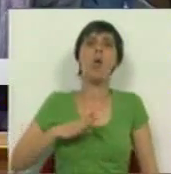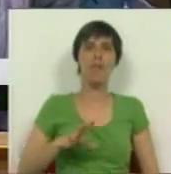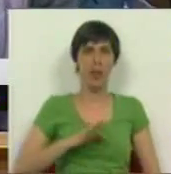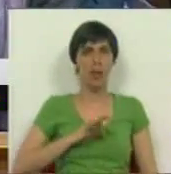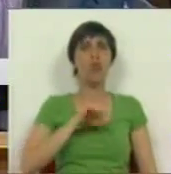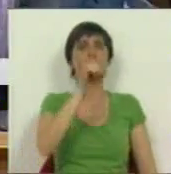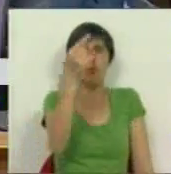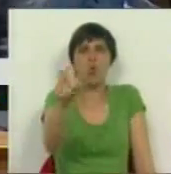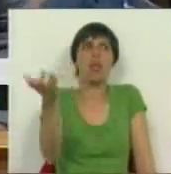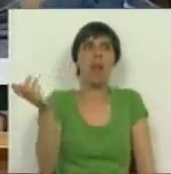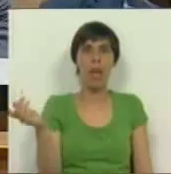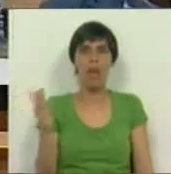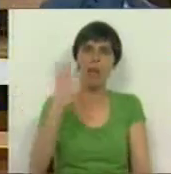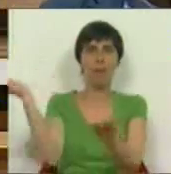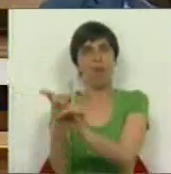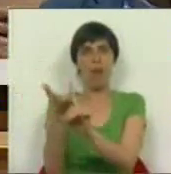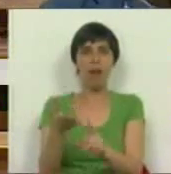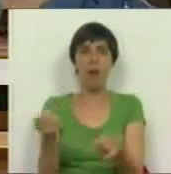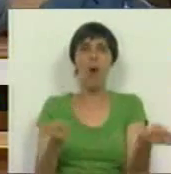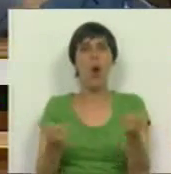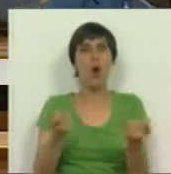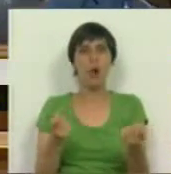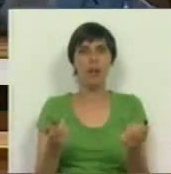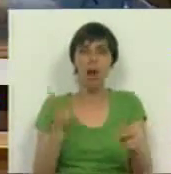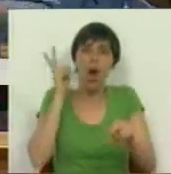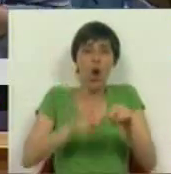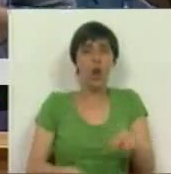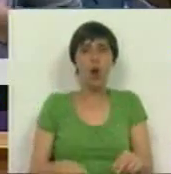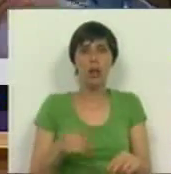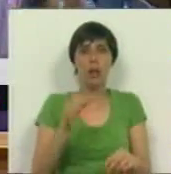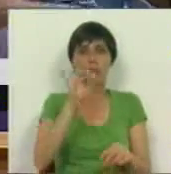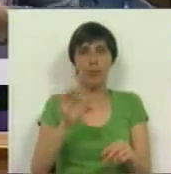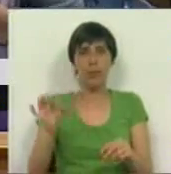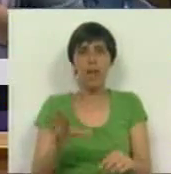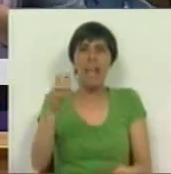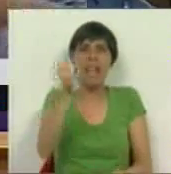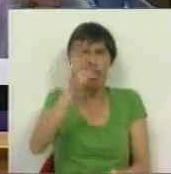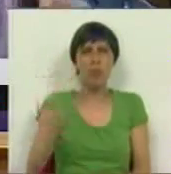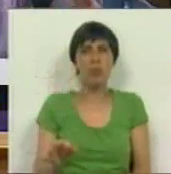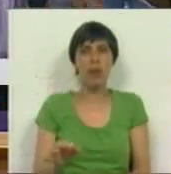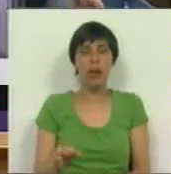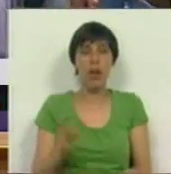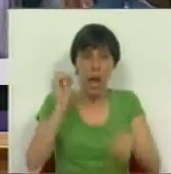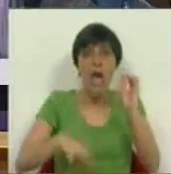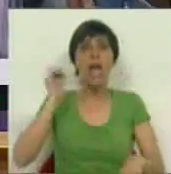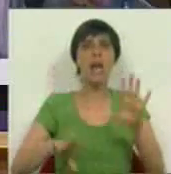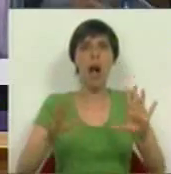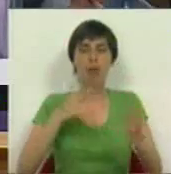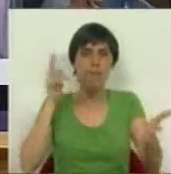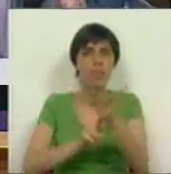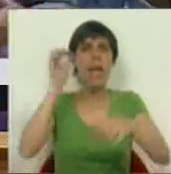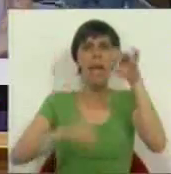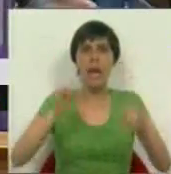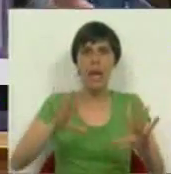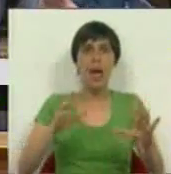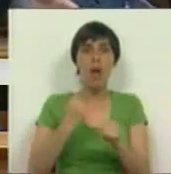têm neles, são penalizados os organismos, portanto, cortam os duodécimos em 15%, pondo em